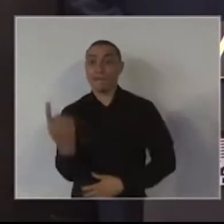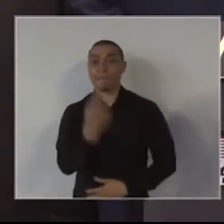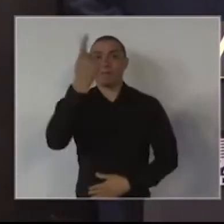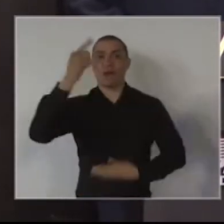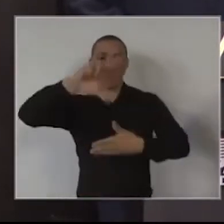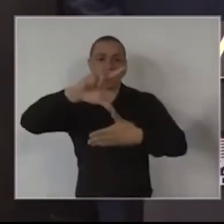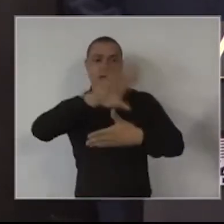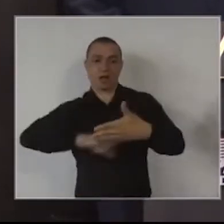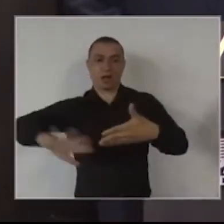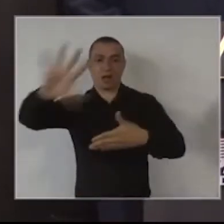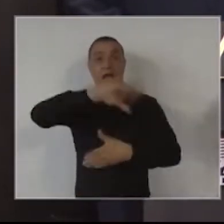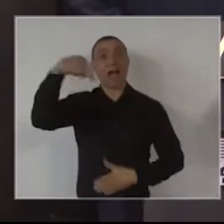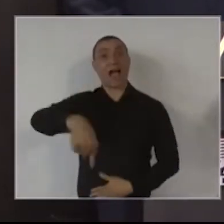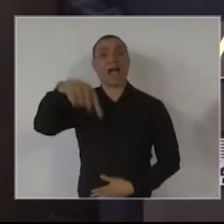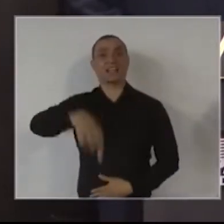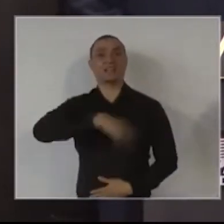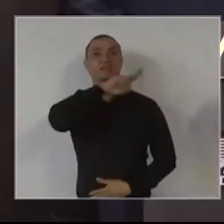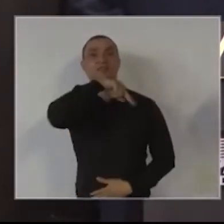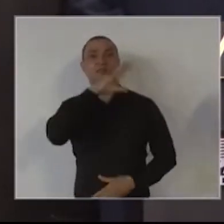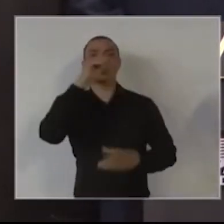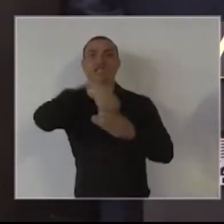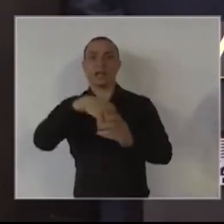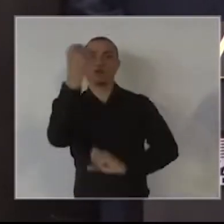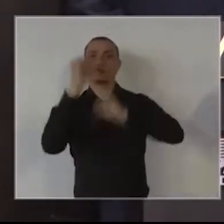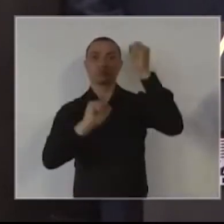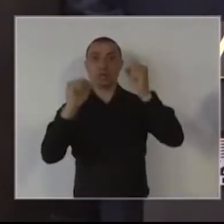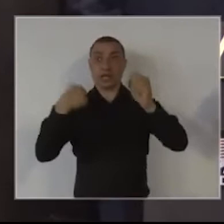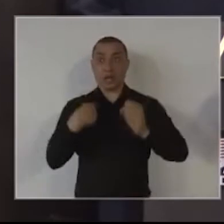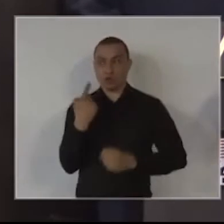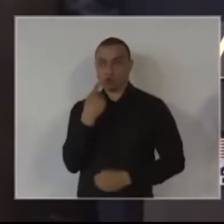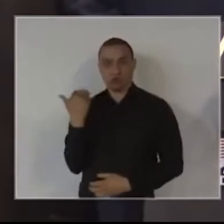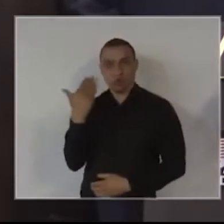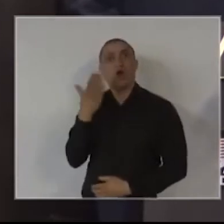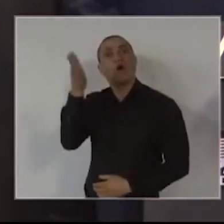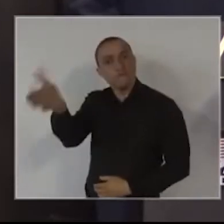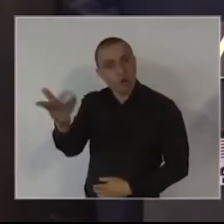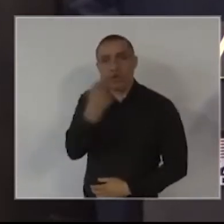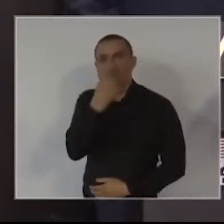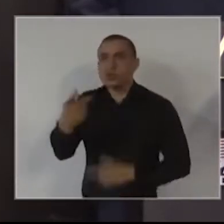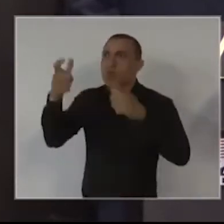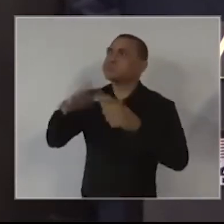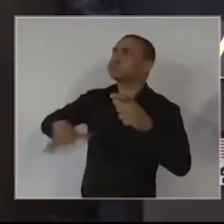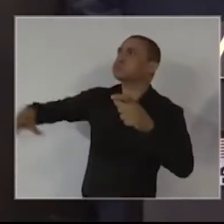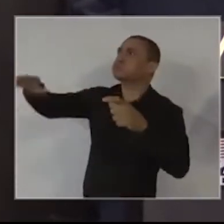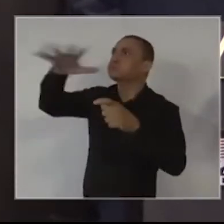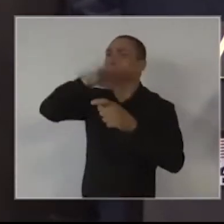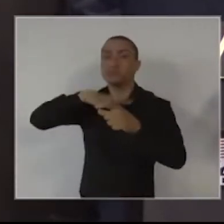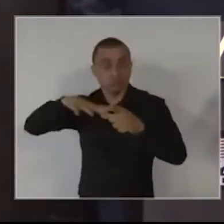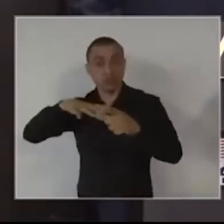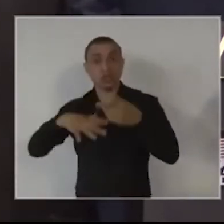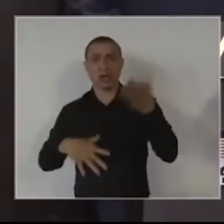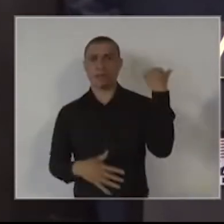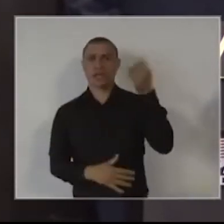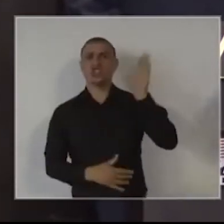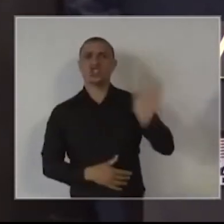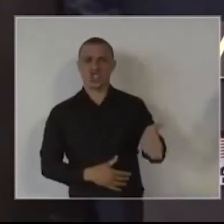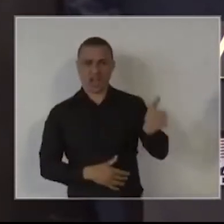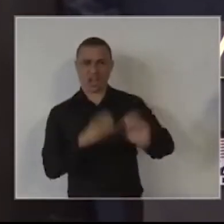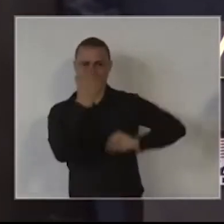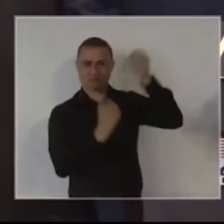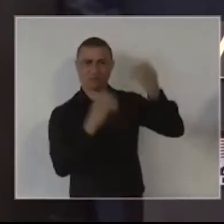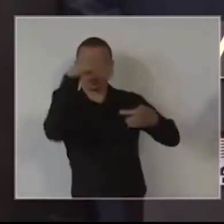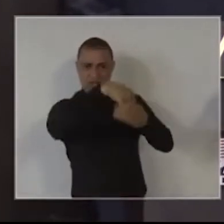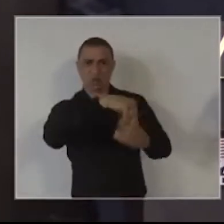Latina, aqui no Instituto Butantan. Acabei de visitar a fábrica, é uma instalação que já existia no